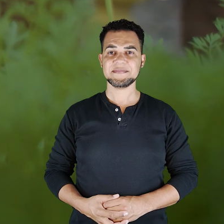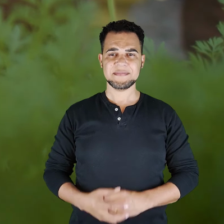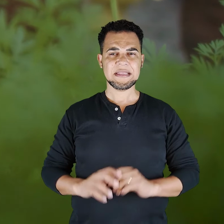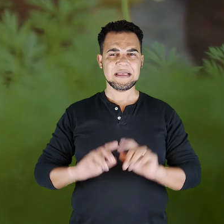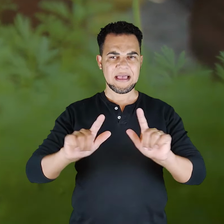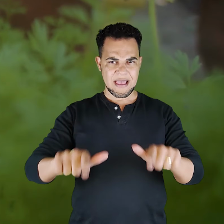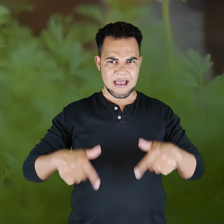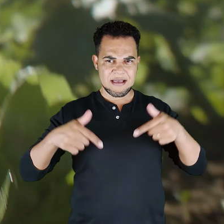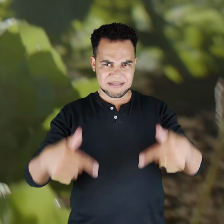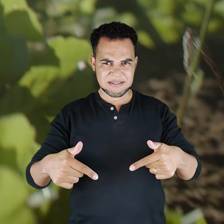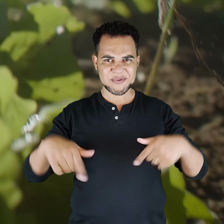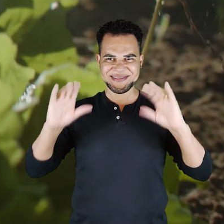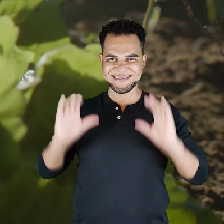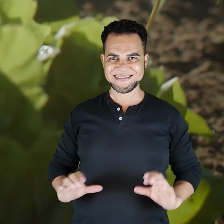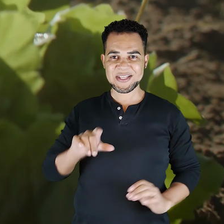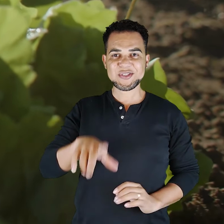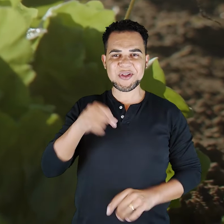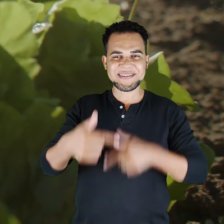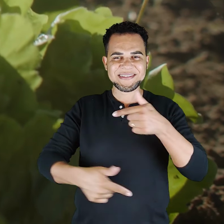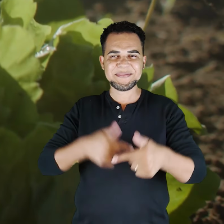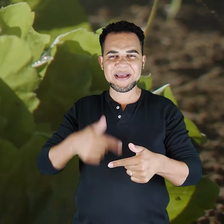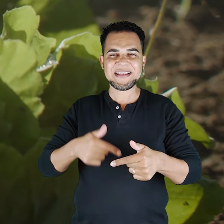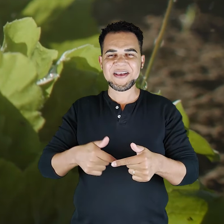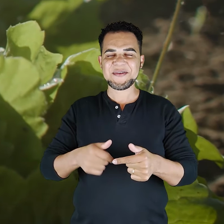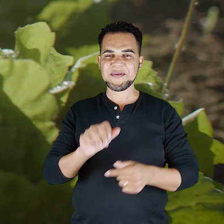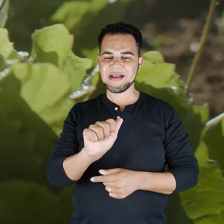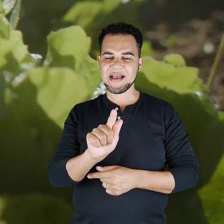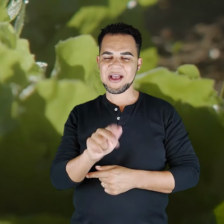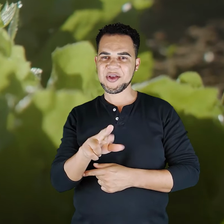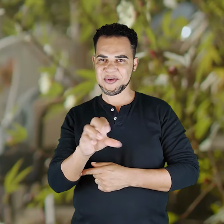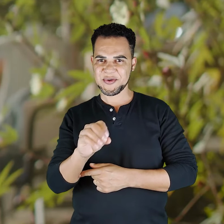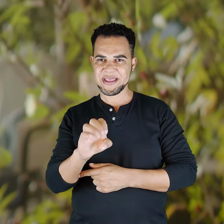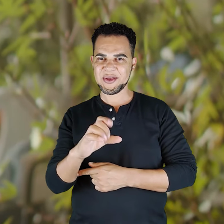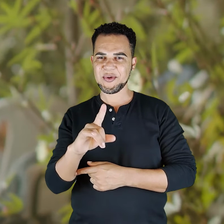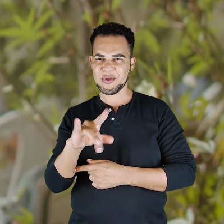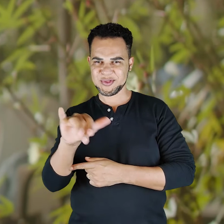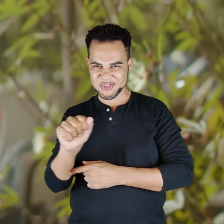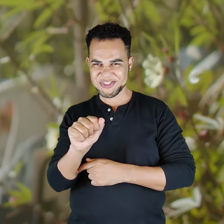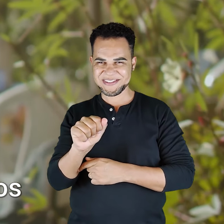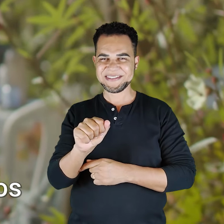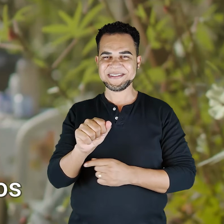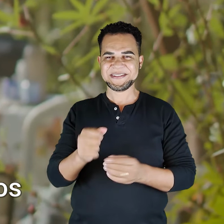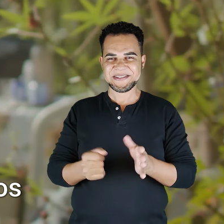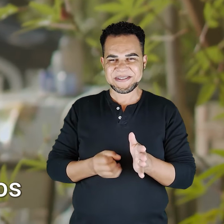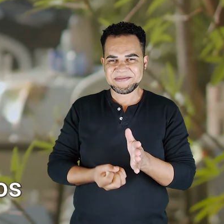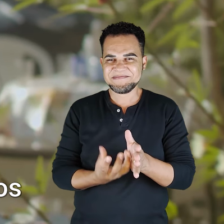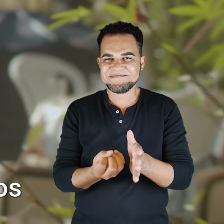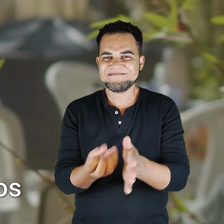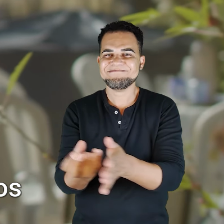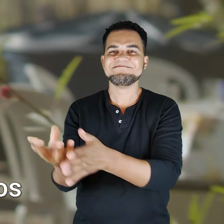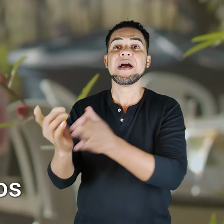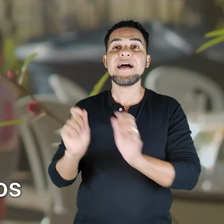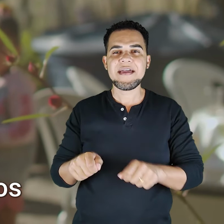A Ação da Cidadania, ela escolhe trabalhar com a agroecologia porque ela compreende que a agroecologia é uma frente